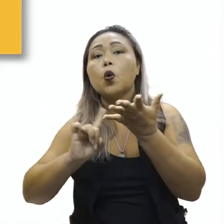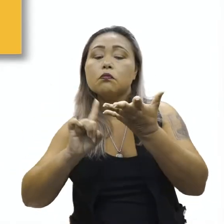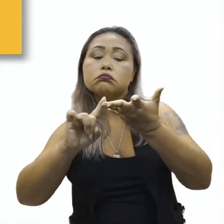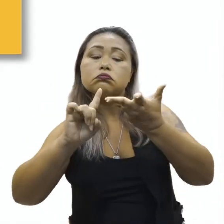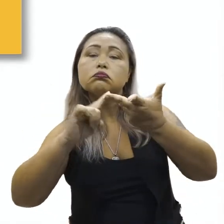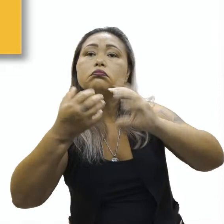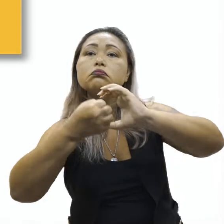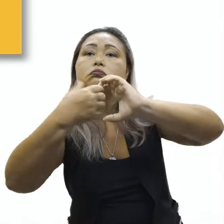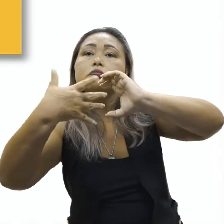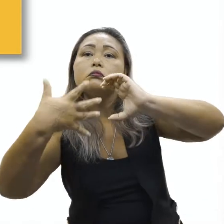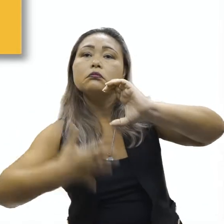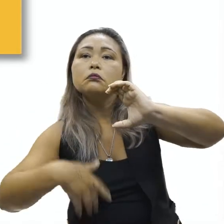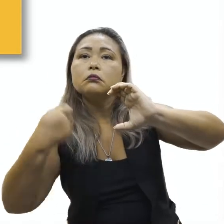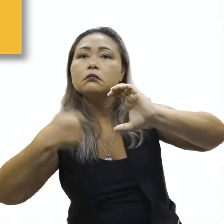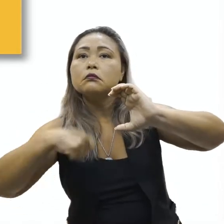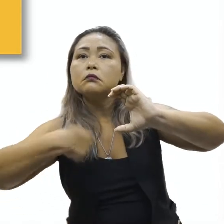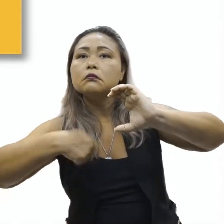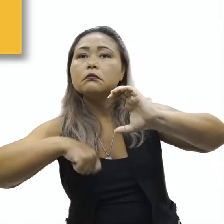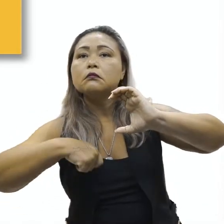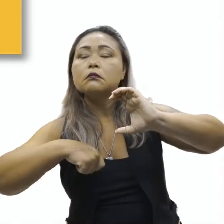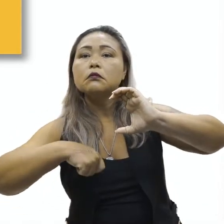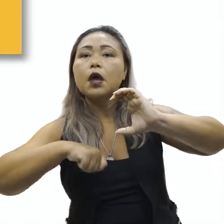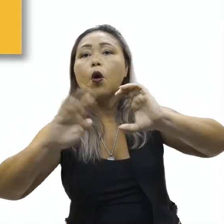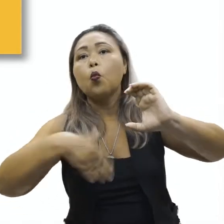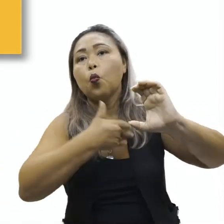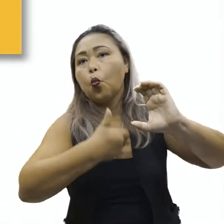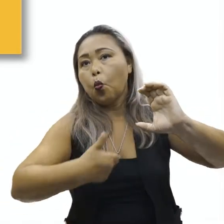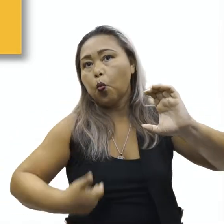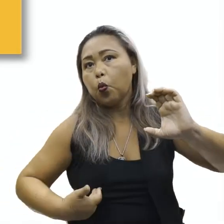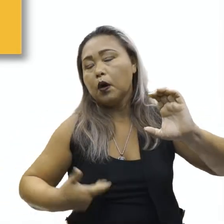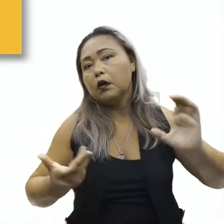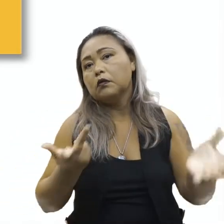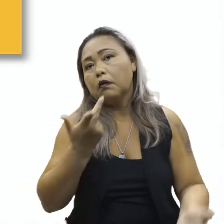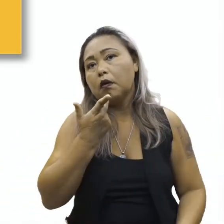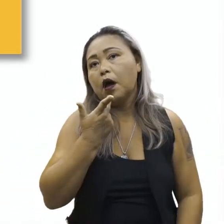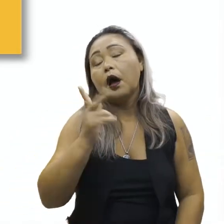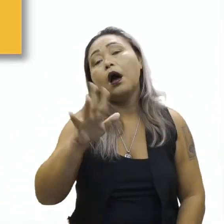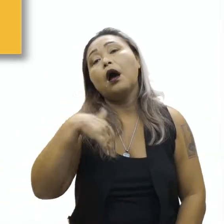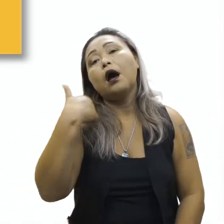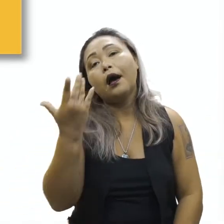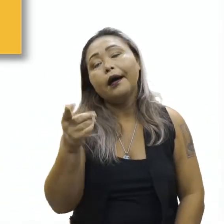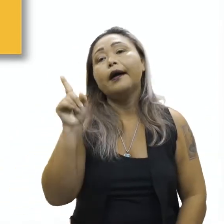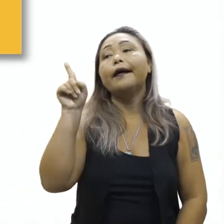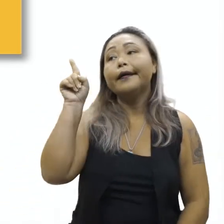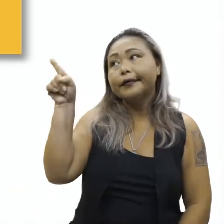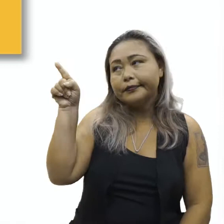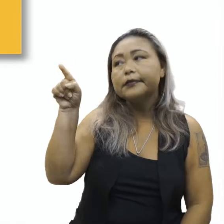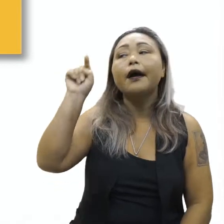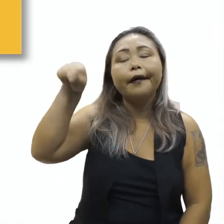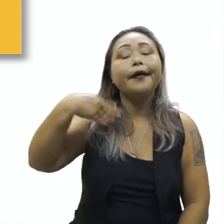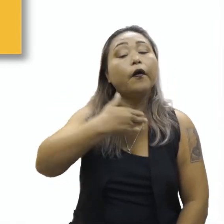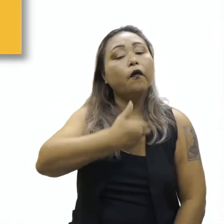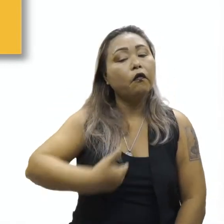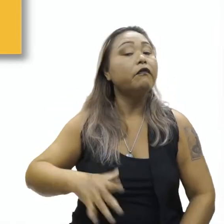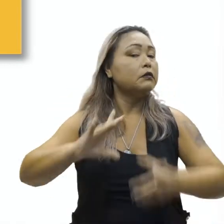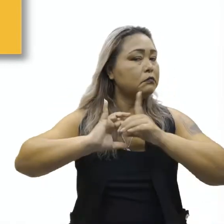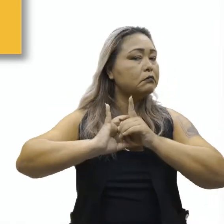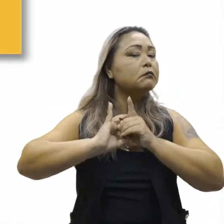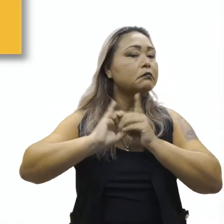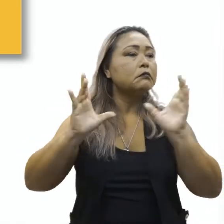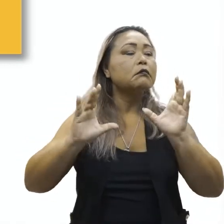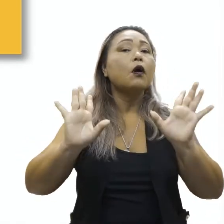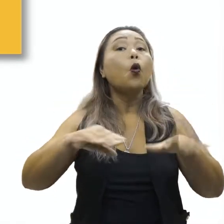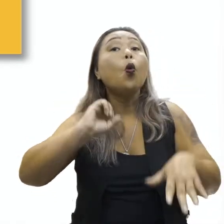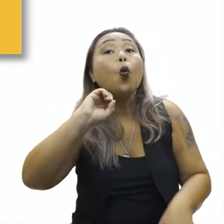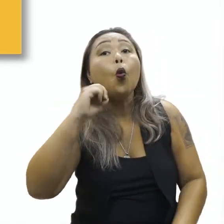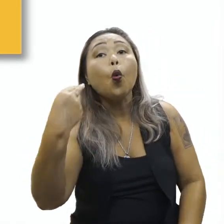características necessárias para que a gente possa dizer, ah, isso aqui é um governo democrático. Ou